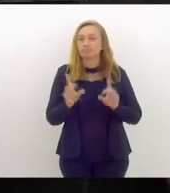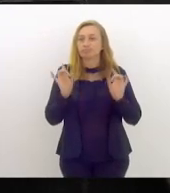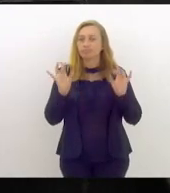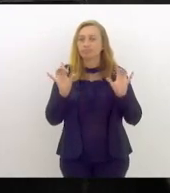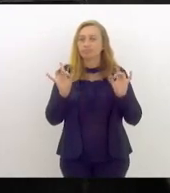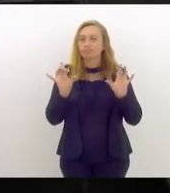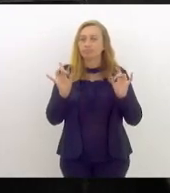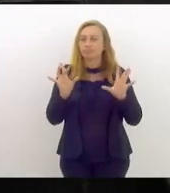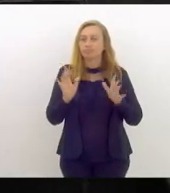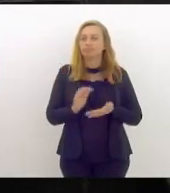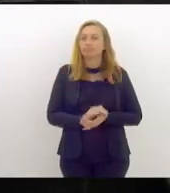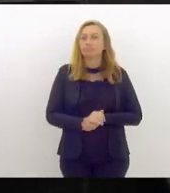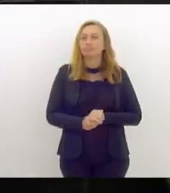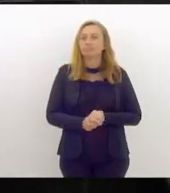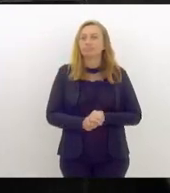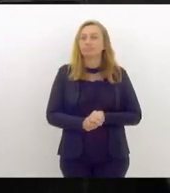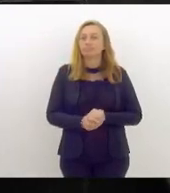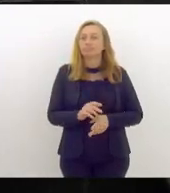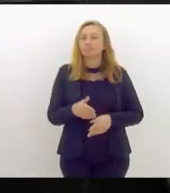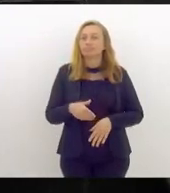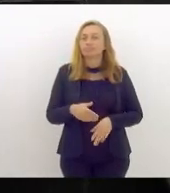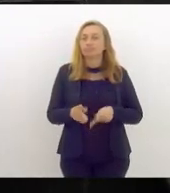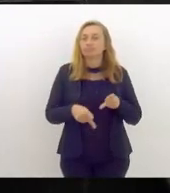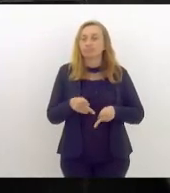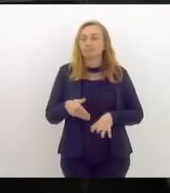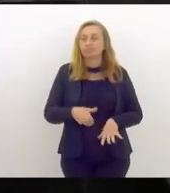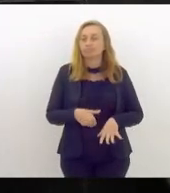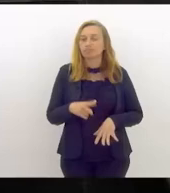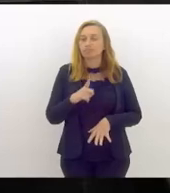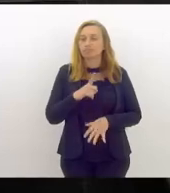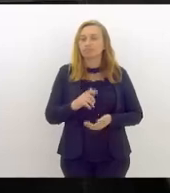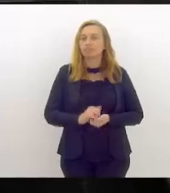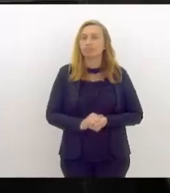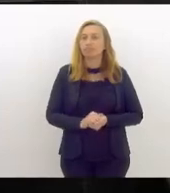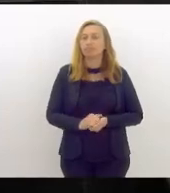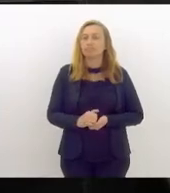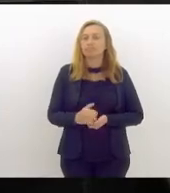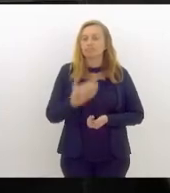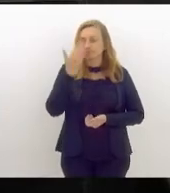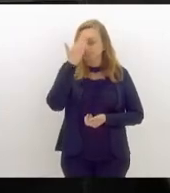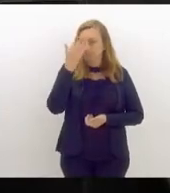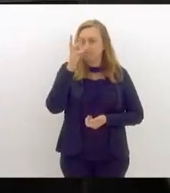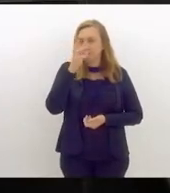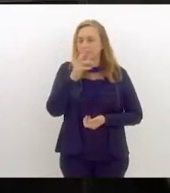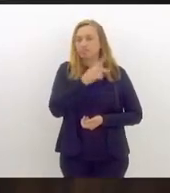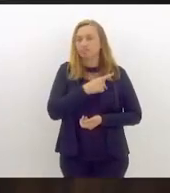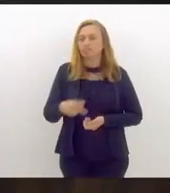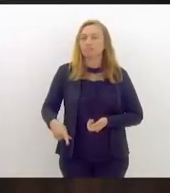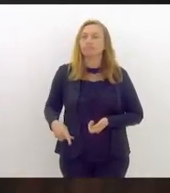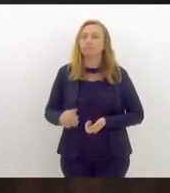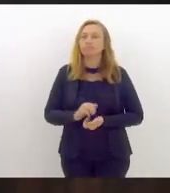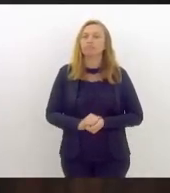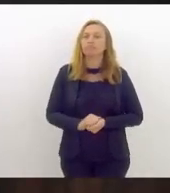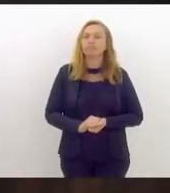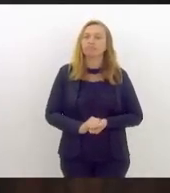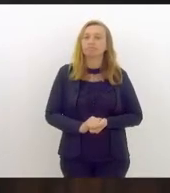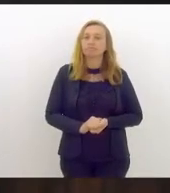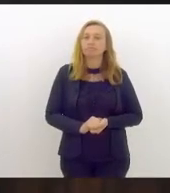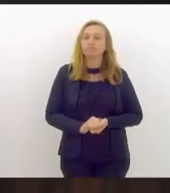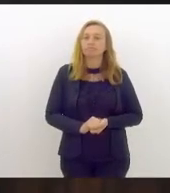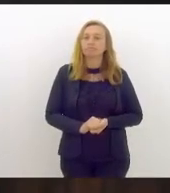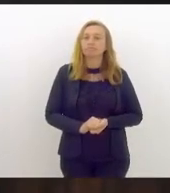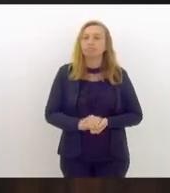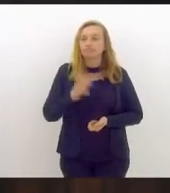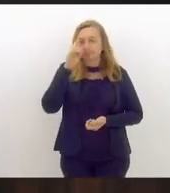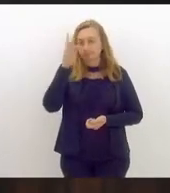especial a nossa população que está passando fome. Então é isso, senhor presidente, muito obrigada. Senhor presidente, a questão de ordem.